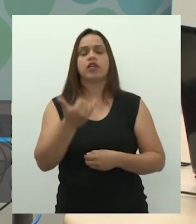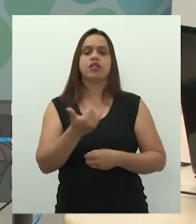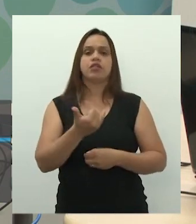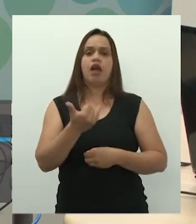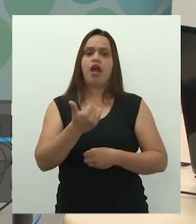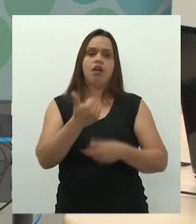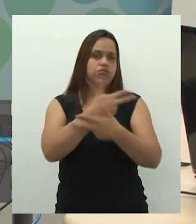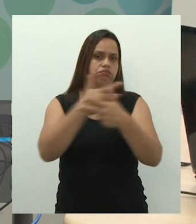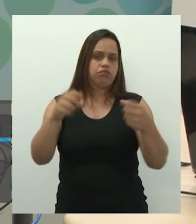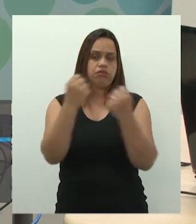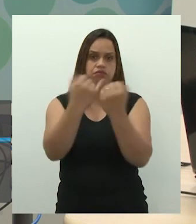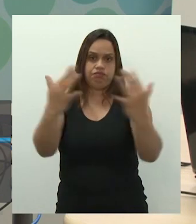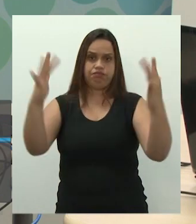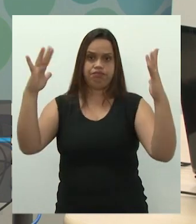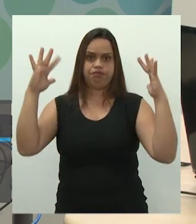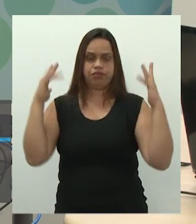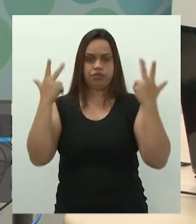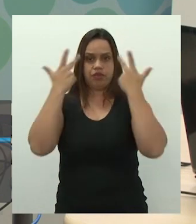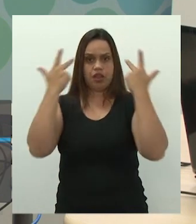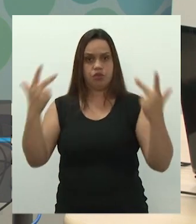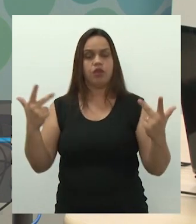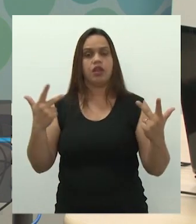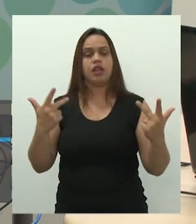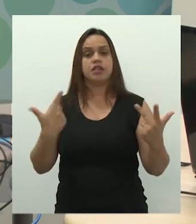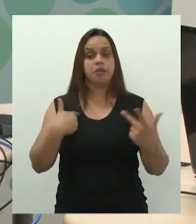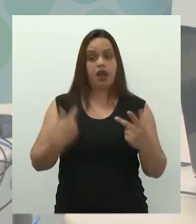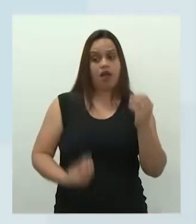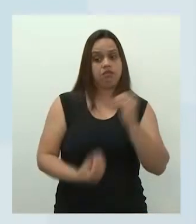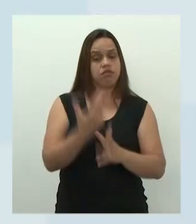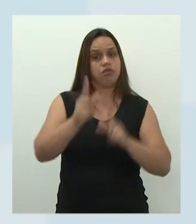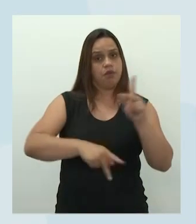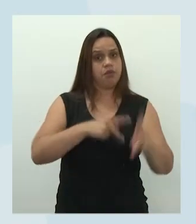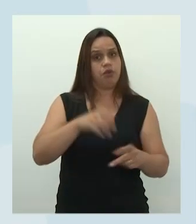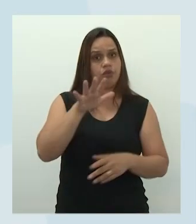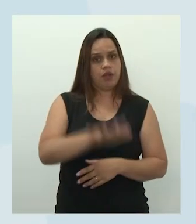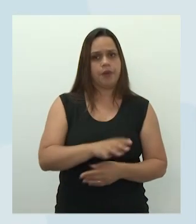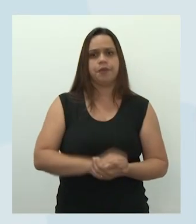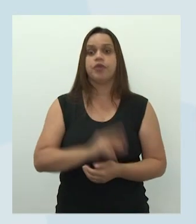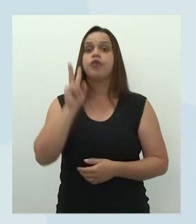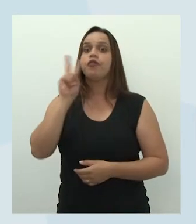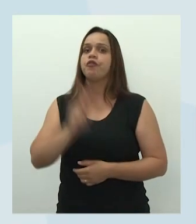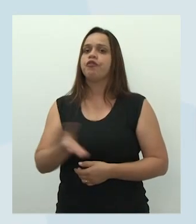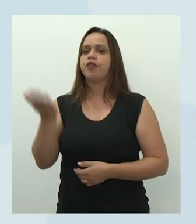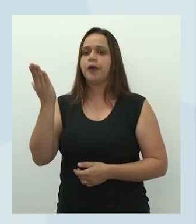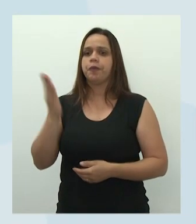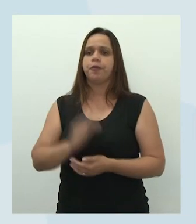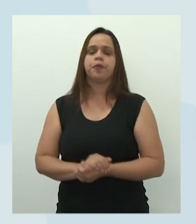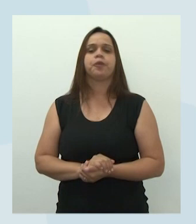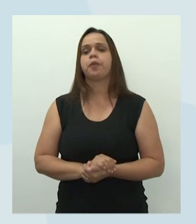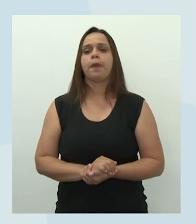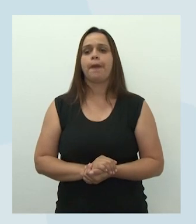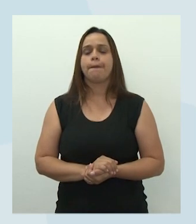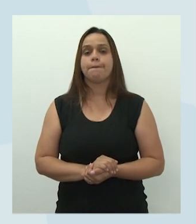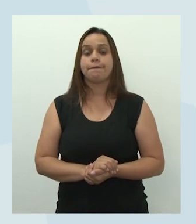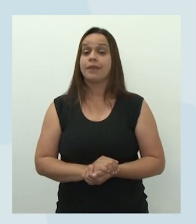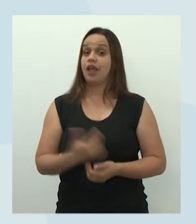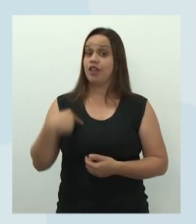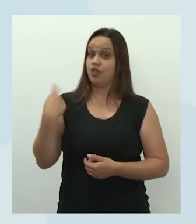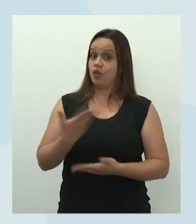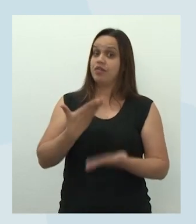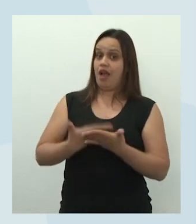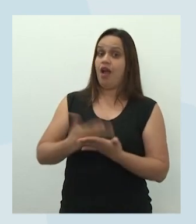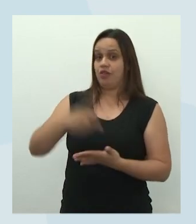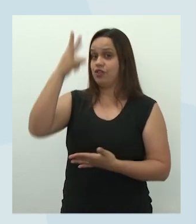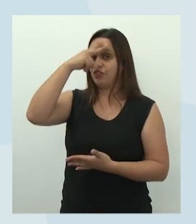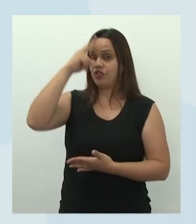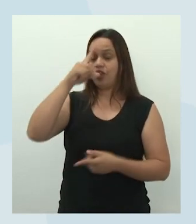se estabelecer como uma civilização. Dá uma olhadinha aí na tela. Então, embora a nossa aula seja de história, a gente vai